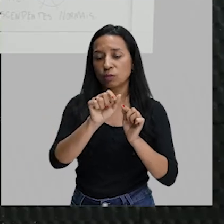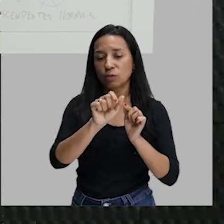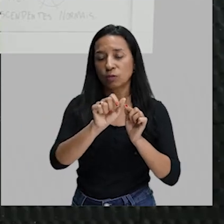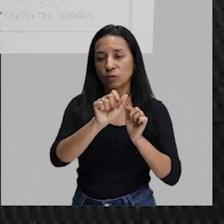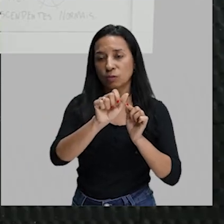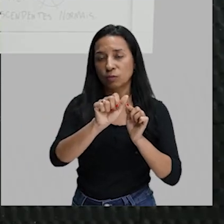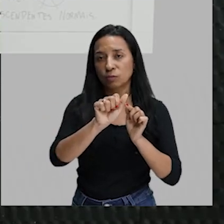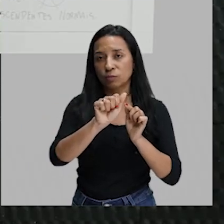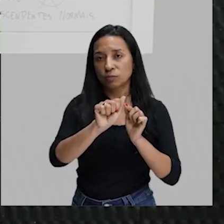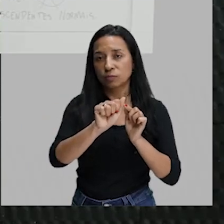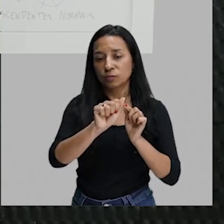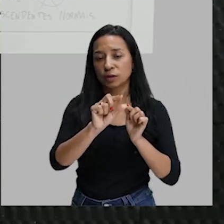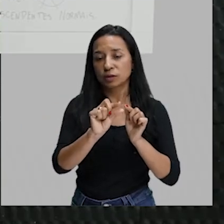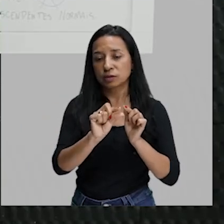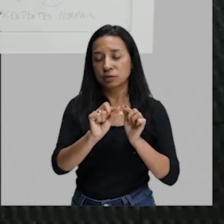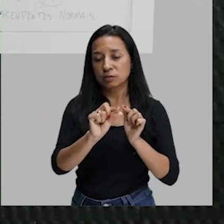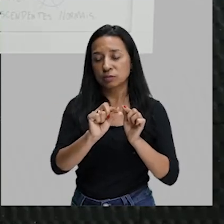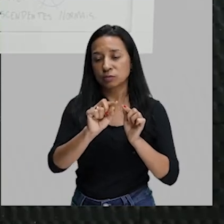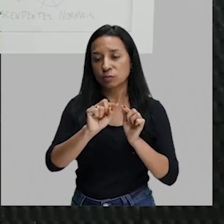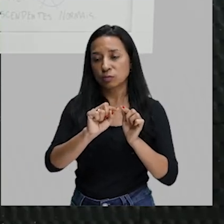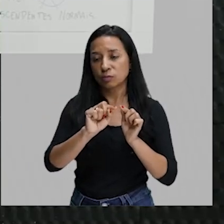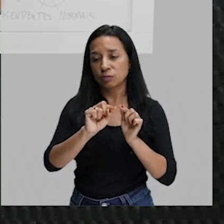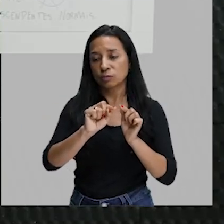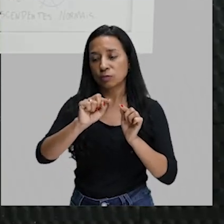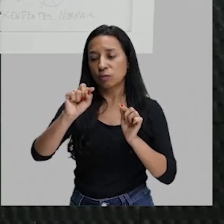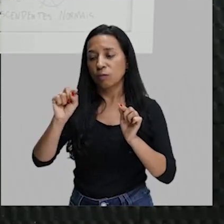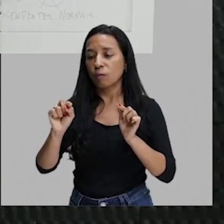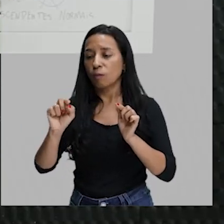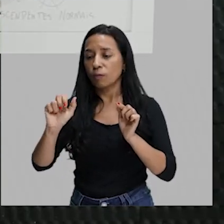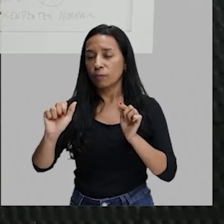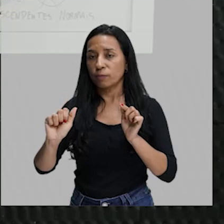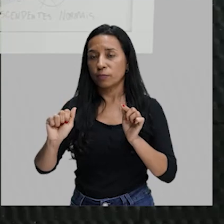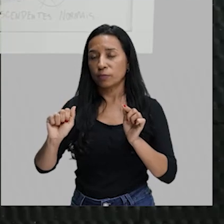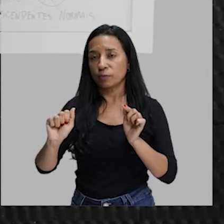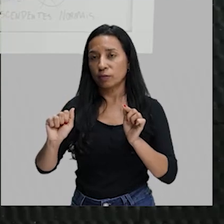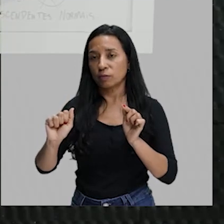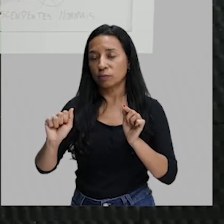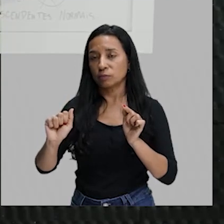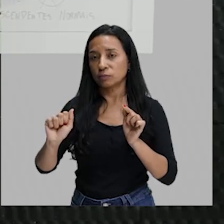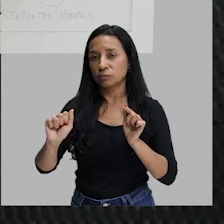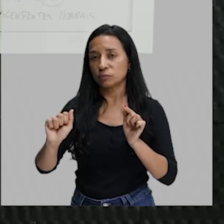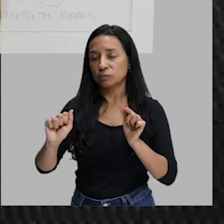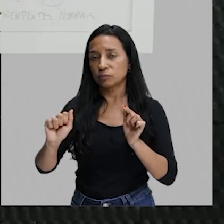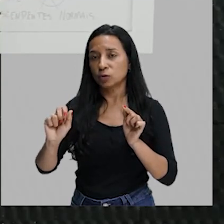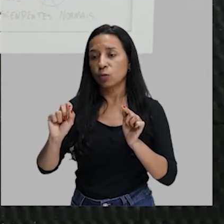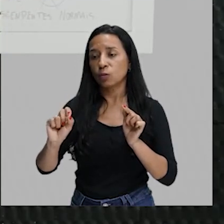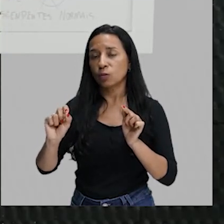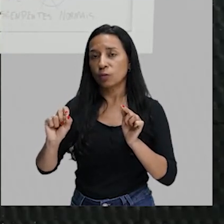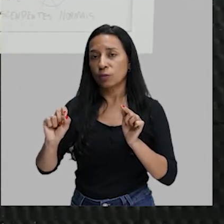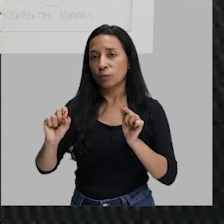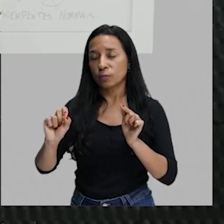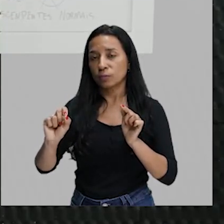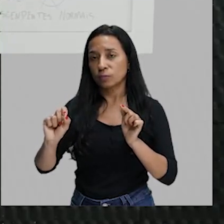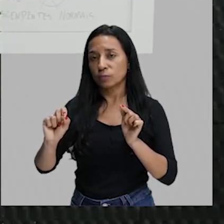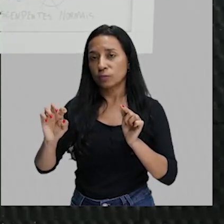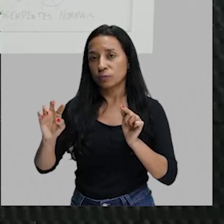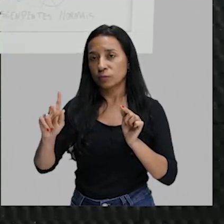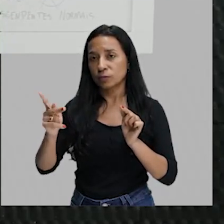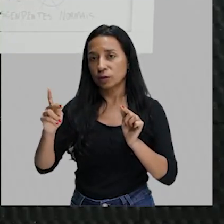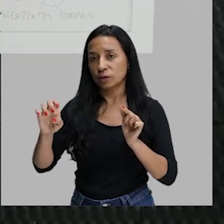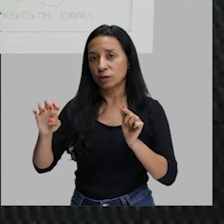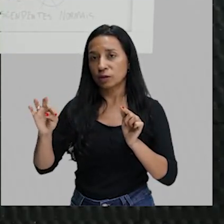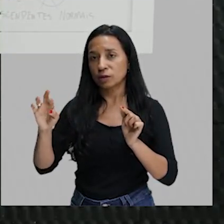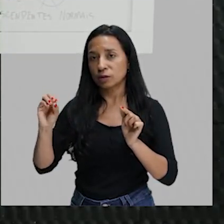Azinho aqui, com o primeiro A dali. Vai ficar o quê? Heterozigoto. E por